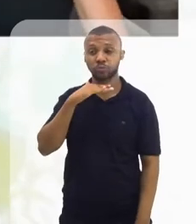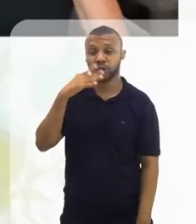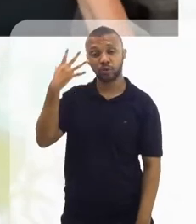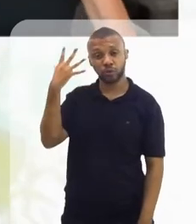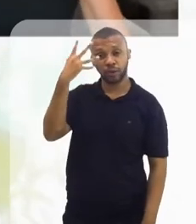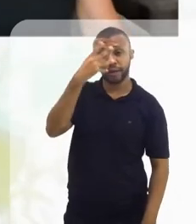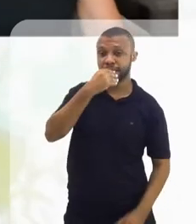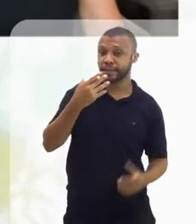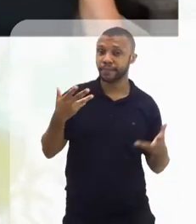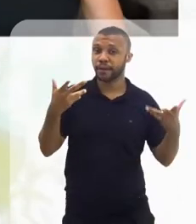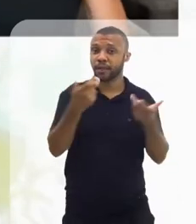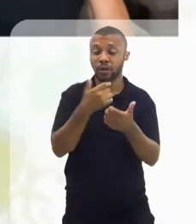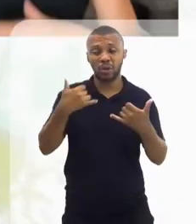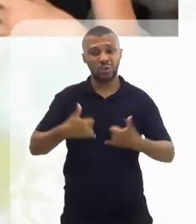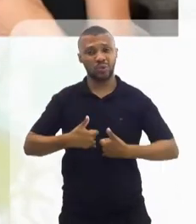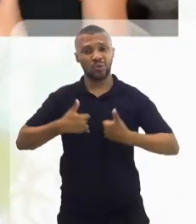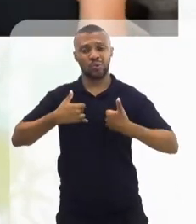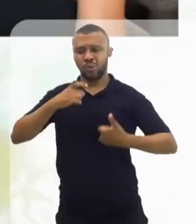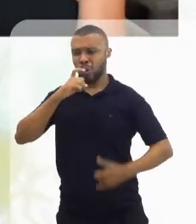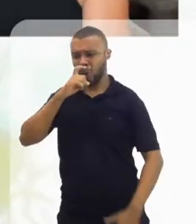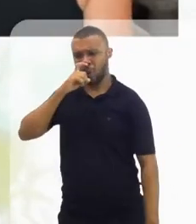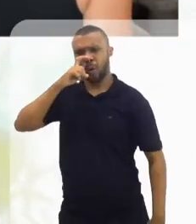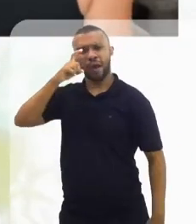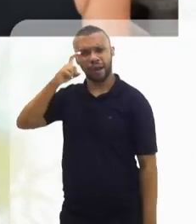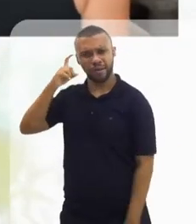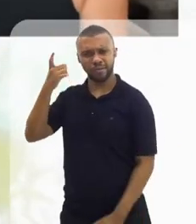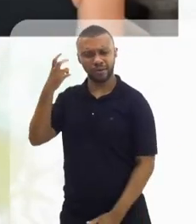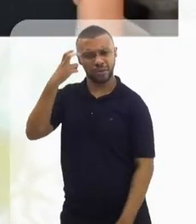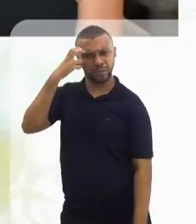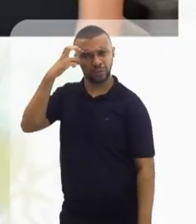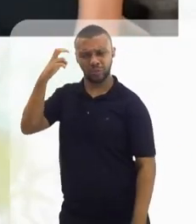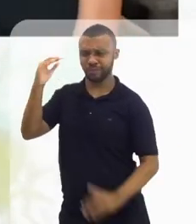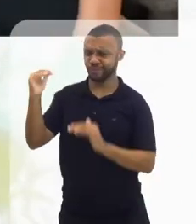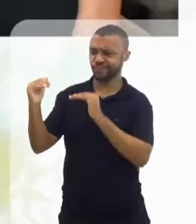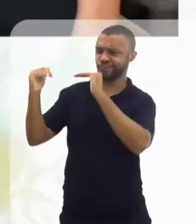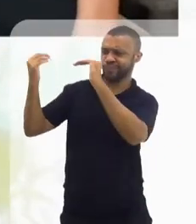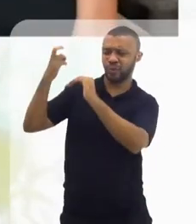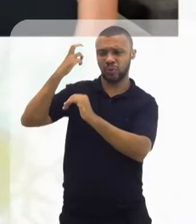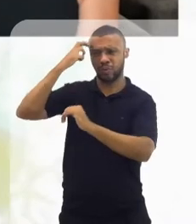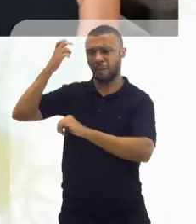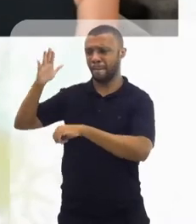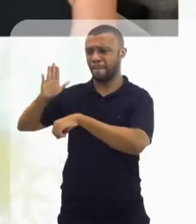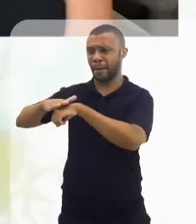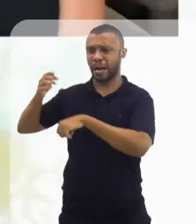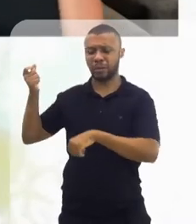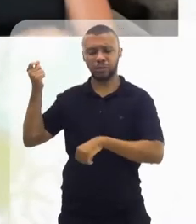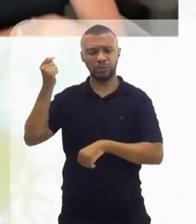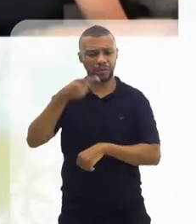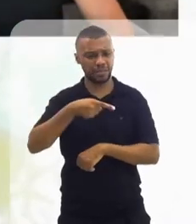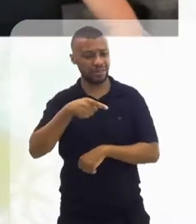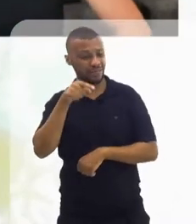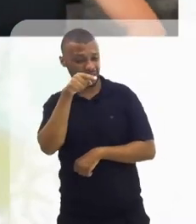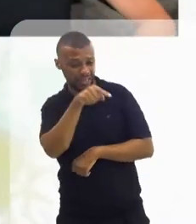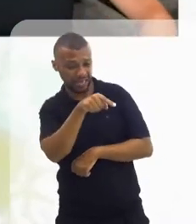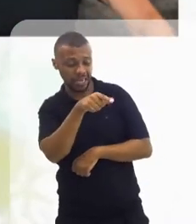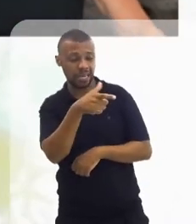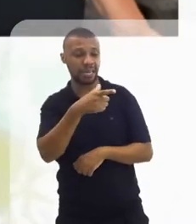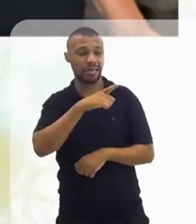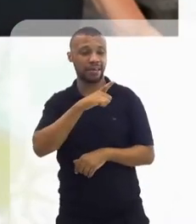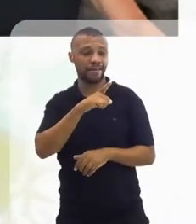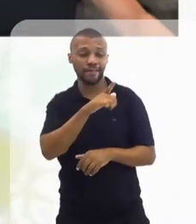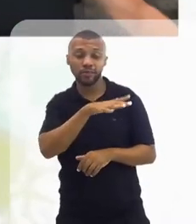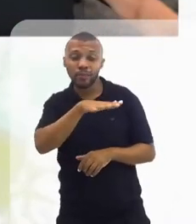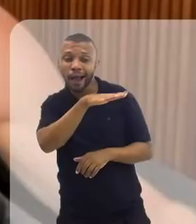"Ah, eu sou linda, eu sou maravilhosa." Eu acho que o ego intelectual é o pior, aquele que se acha sempre mais inteligente. "Ah, você veio de um